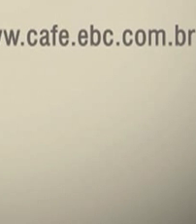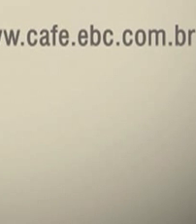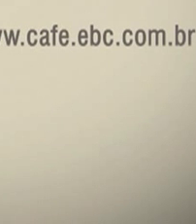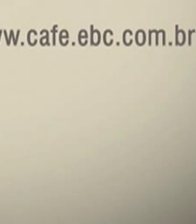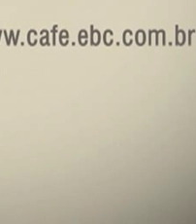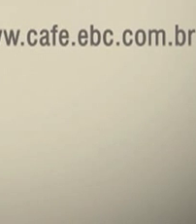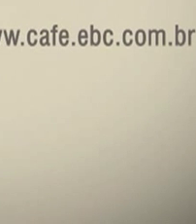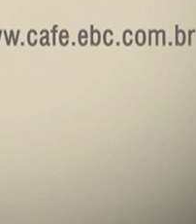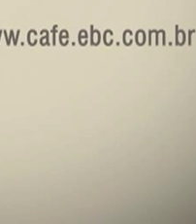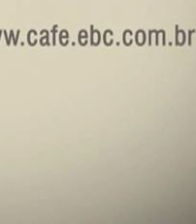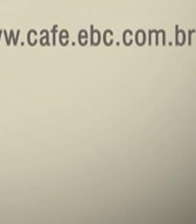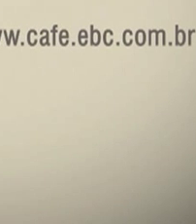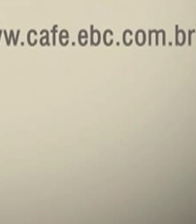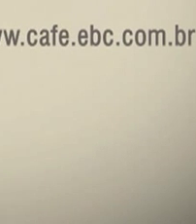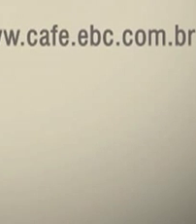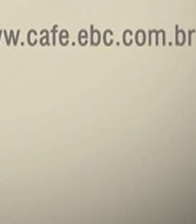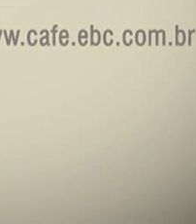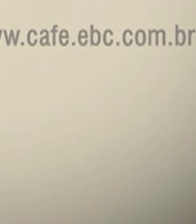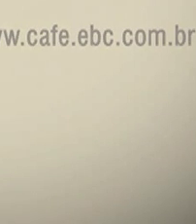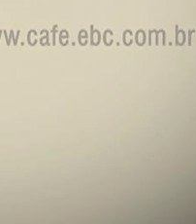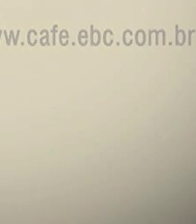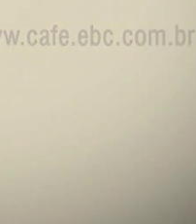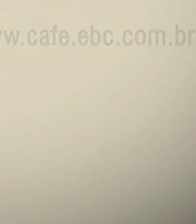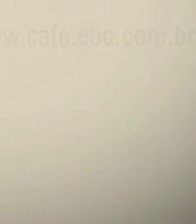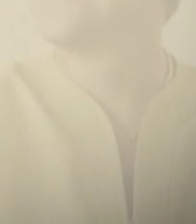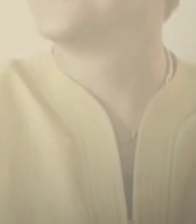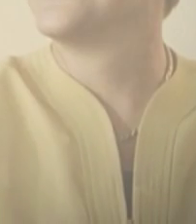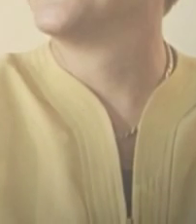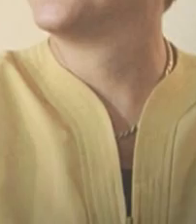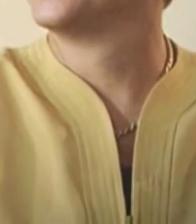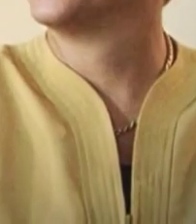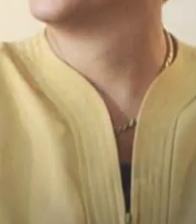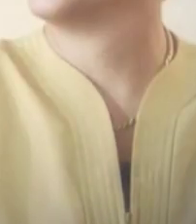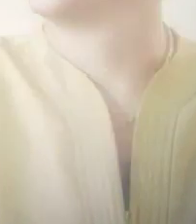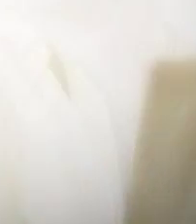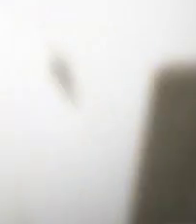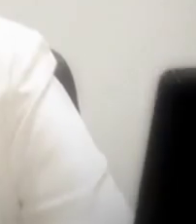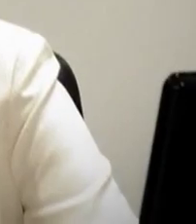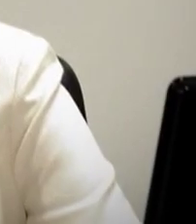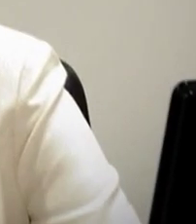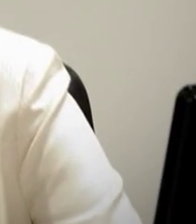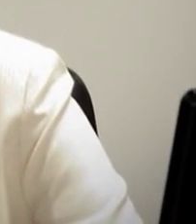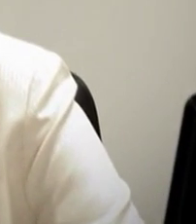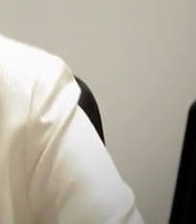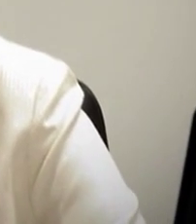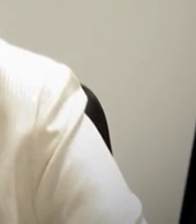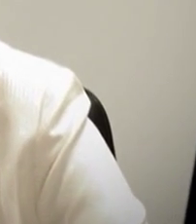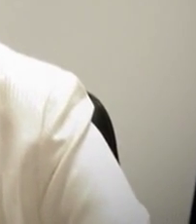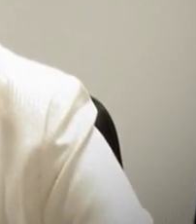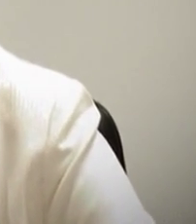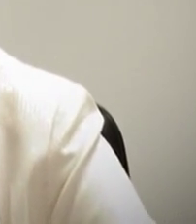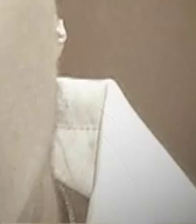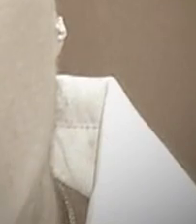www.acafe.org.br nós voltamos na próxima segunda-feira Até lá E aí